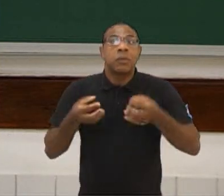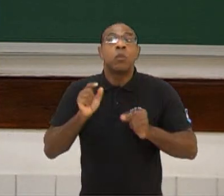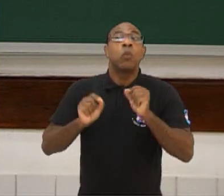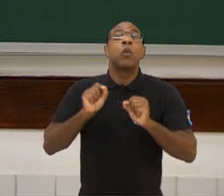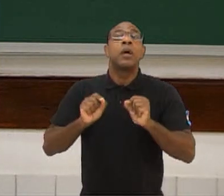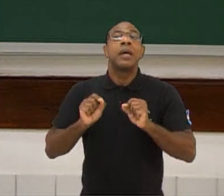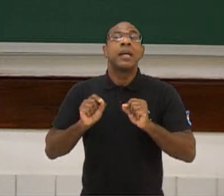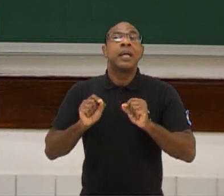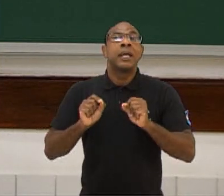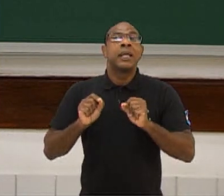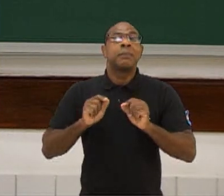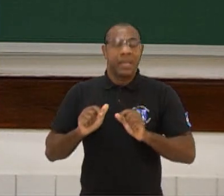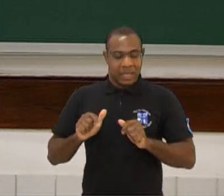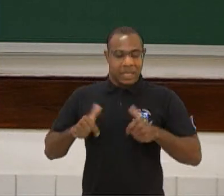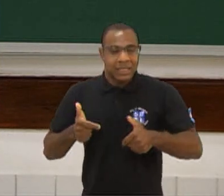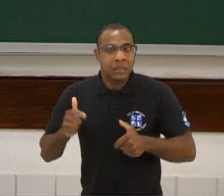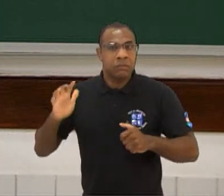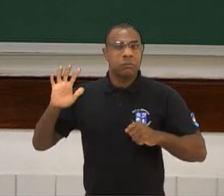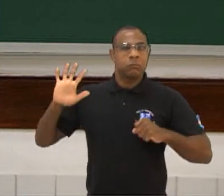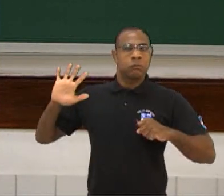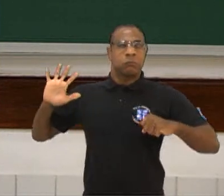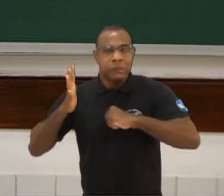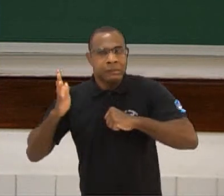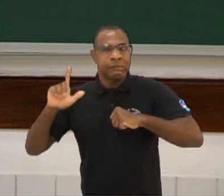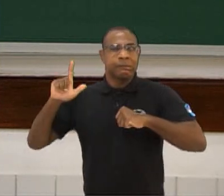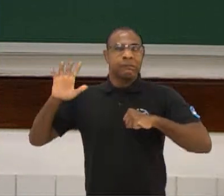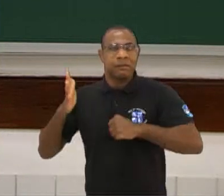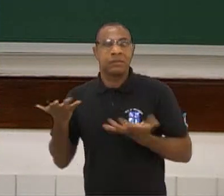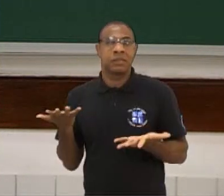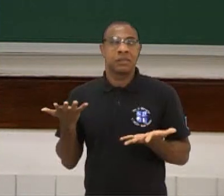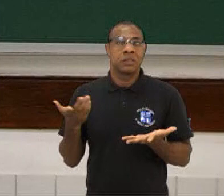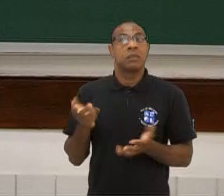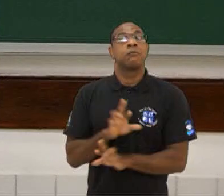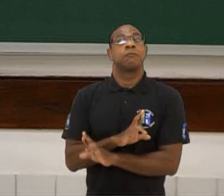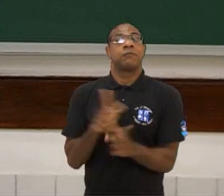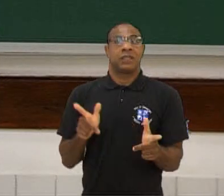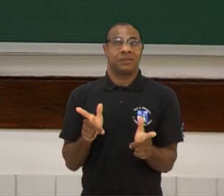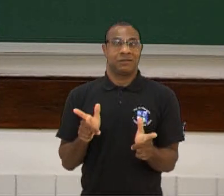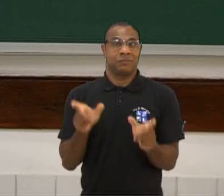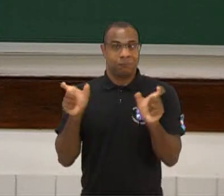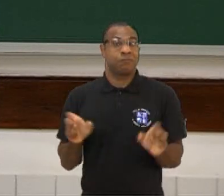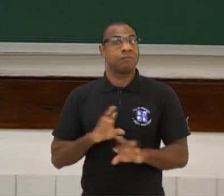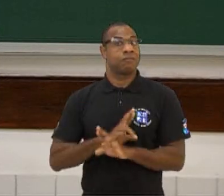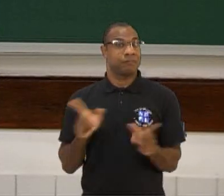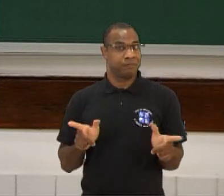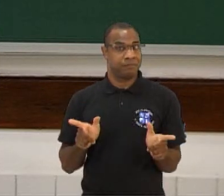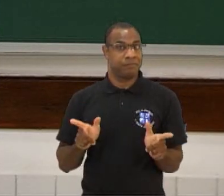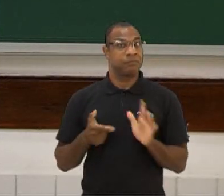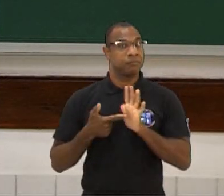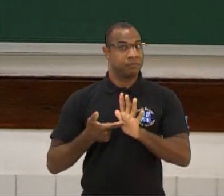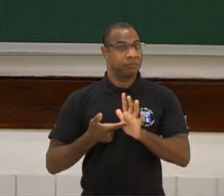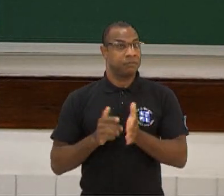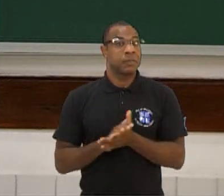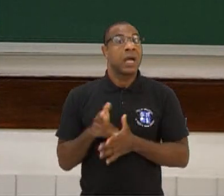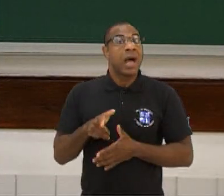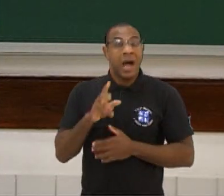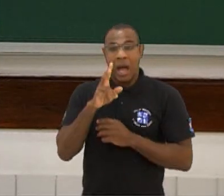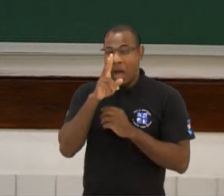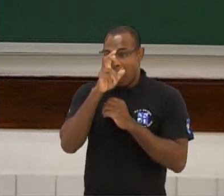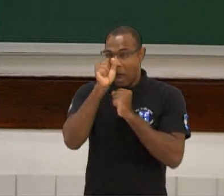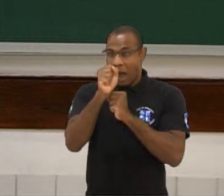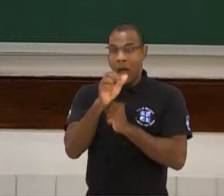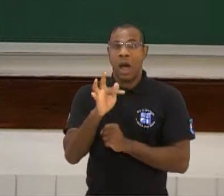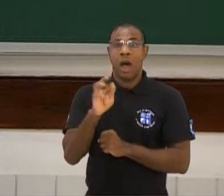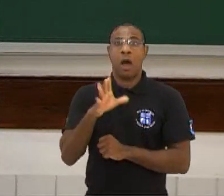o par ação e reação ele acontece em corpos distintos, certo? Então, a força que nós temos aqui